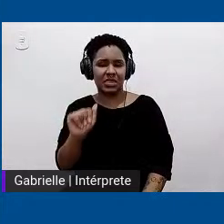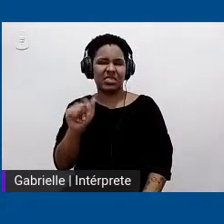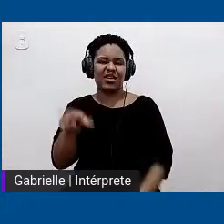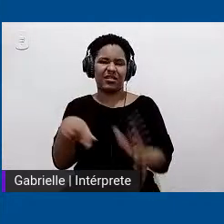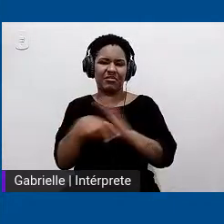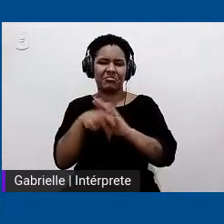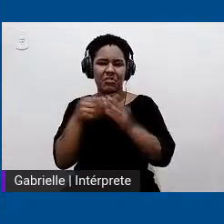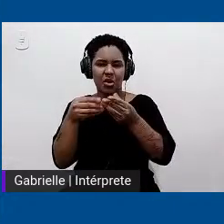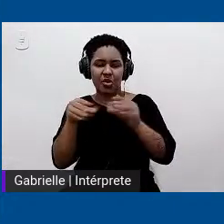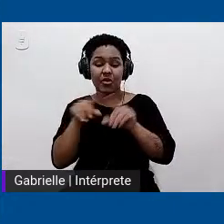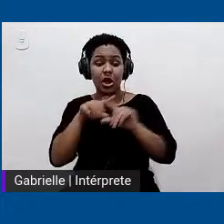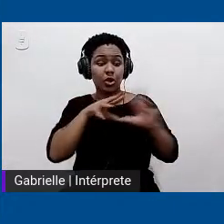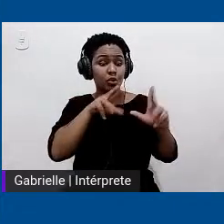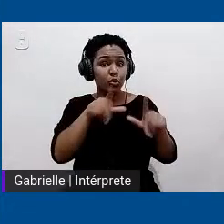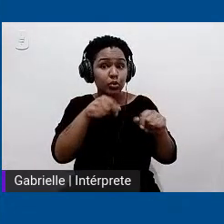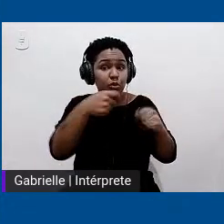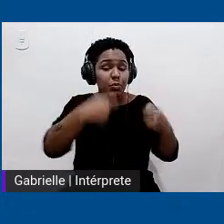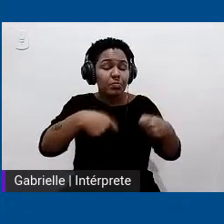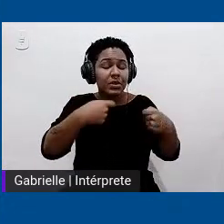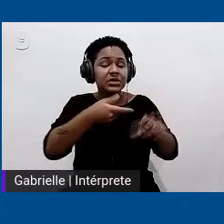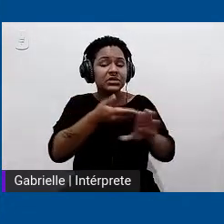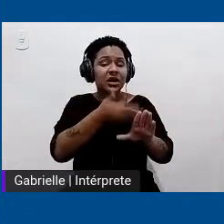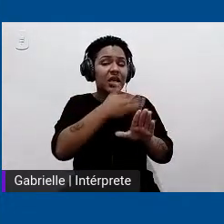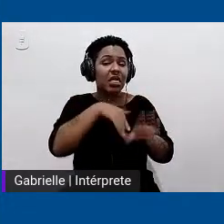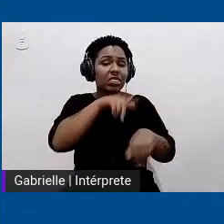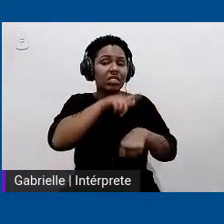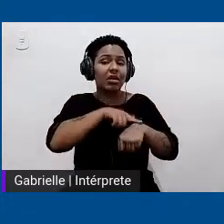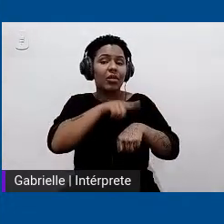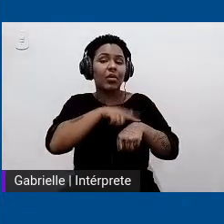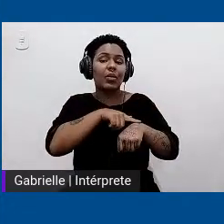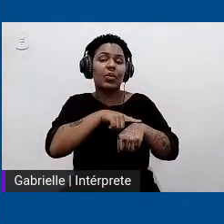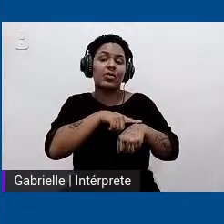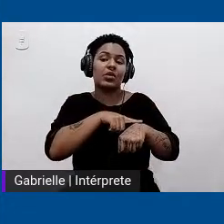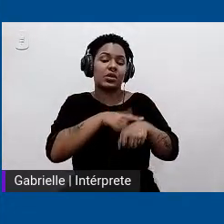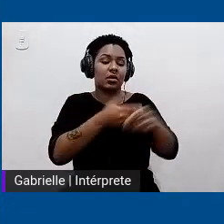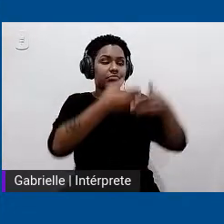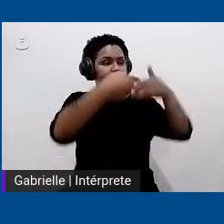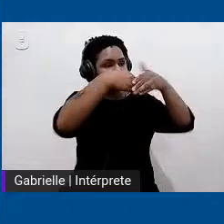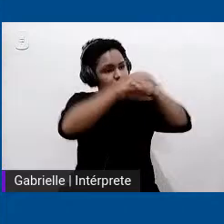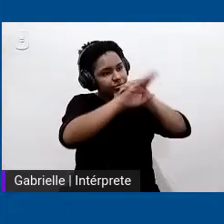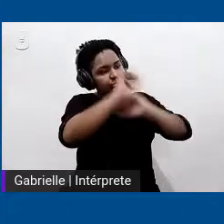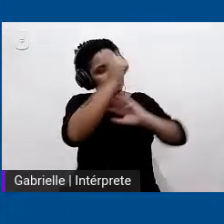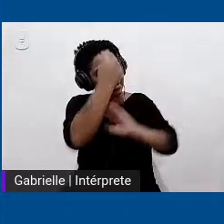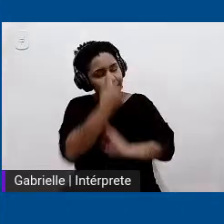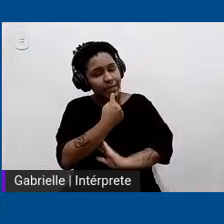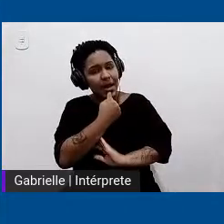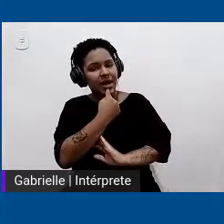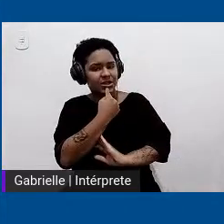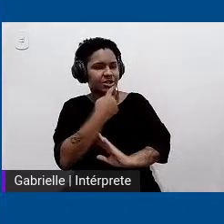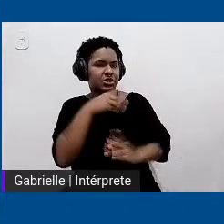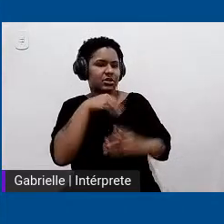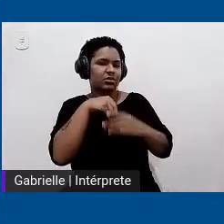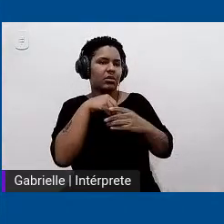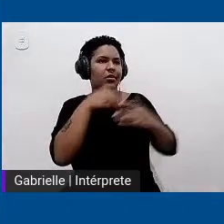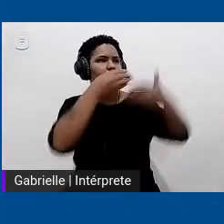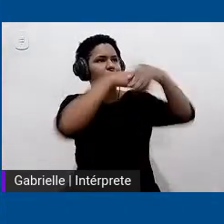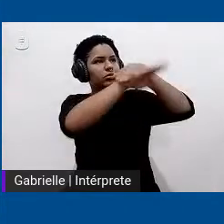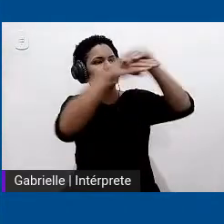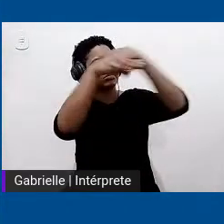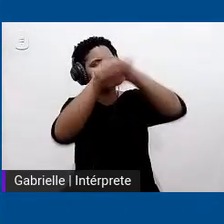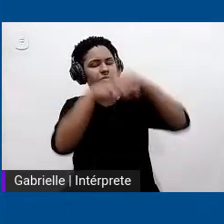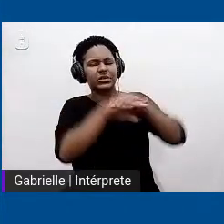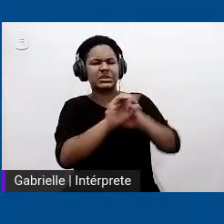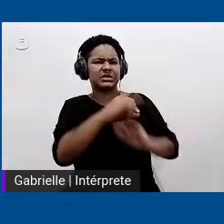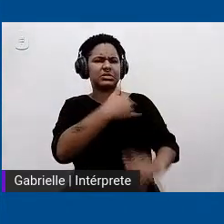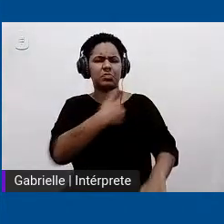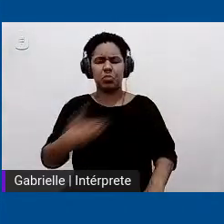codificado, né? No momento em que você vai arquivar uma imagem numa coleção, né? Seja ela pública,